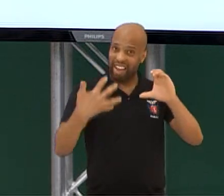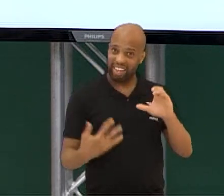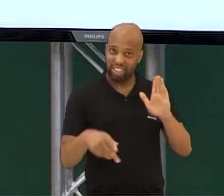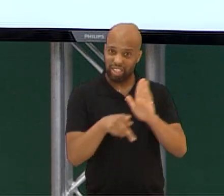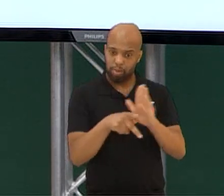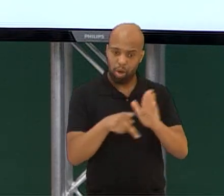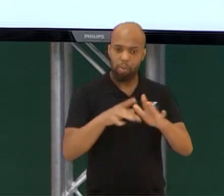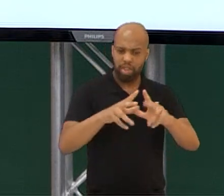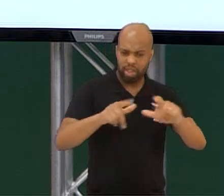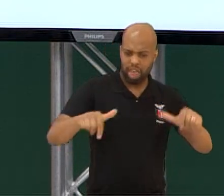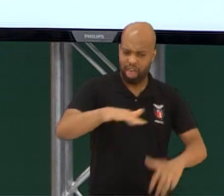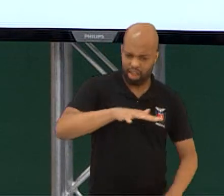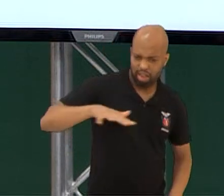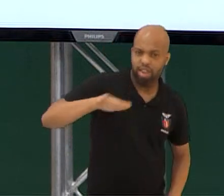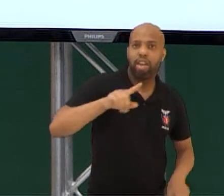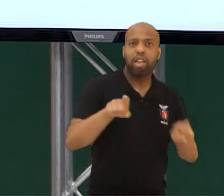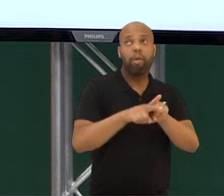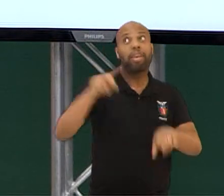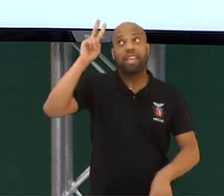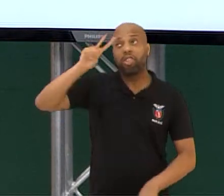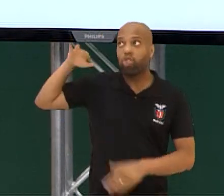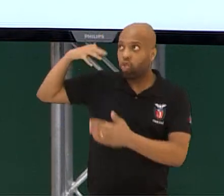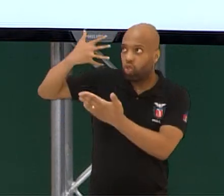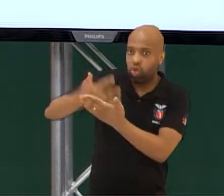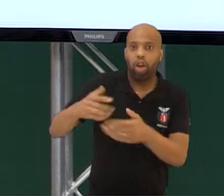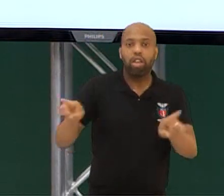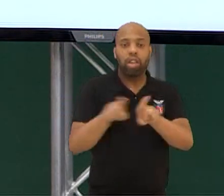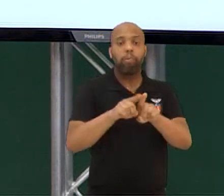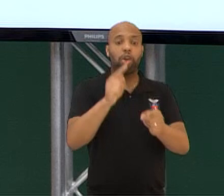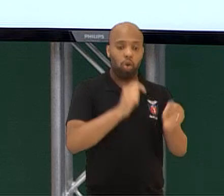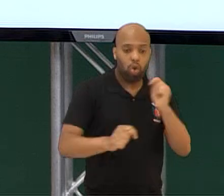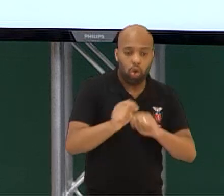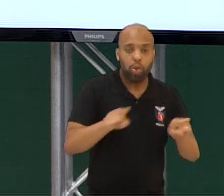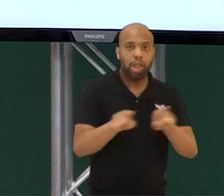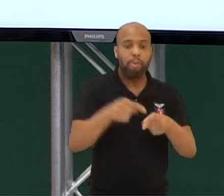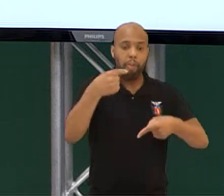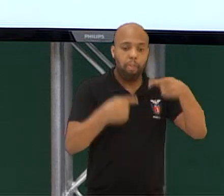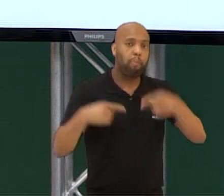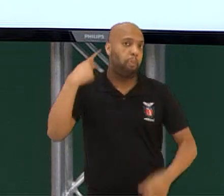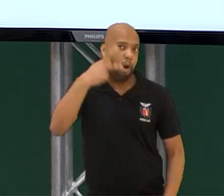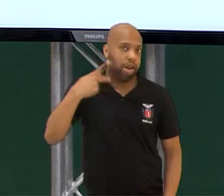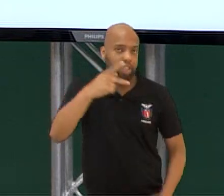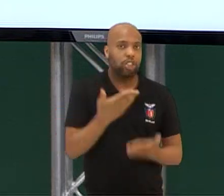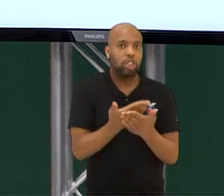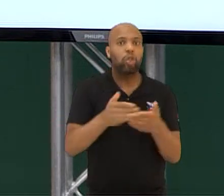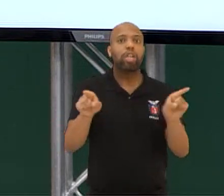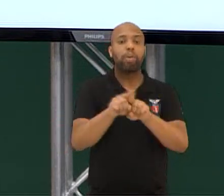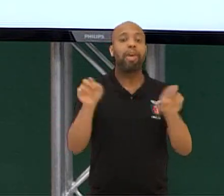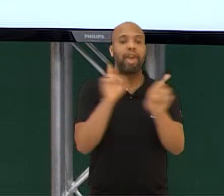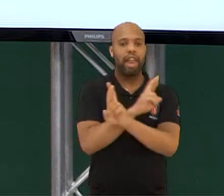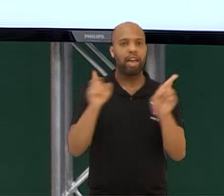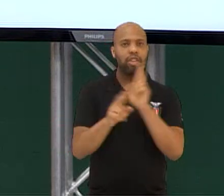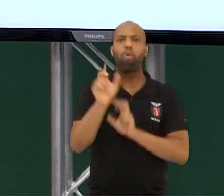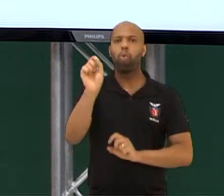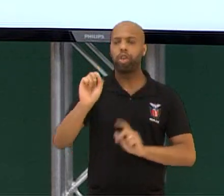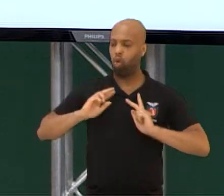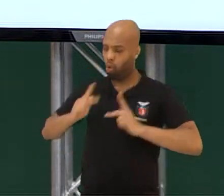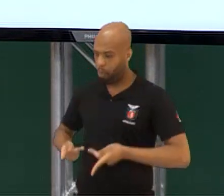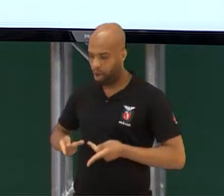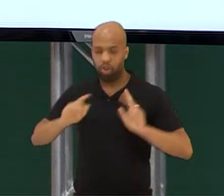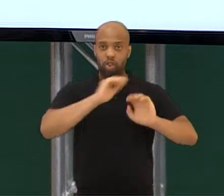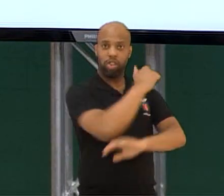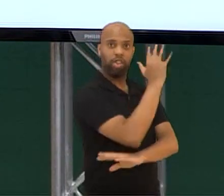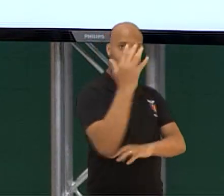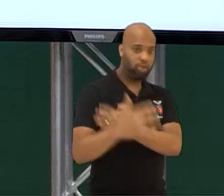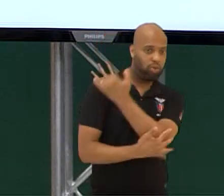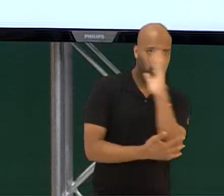aspectos culturais, históricos, econômicos e políticos, e verificamos a relação que existe entre o ser humano e a natureza. E não é diferente